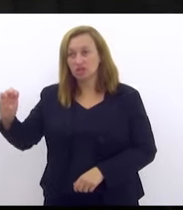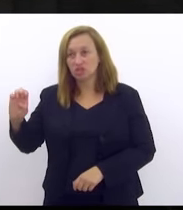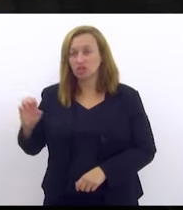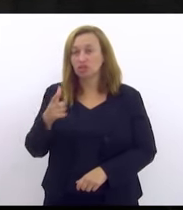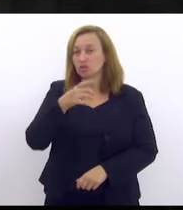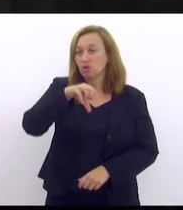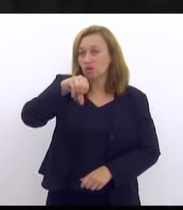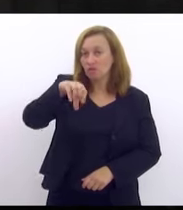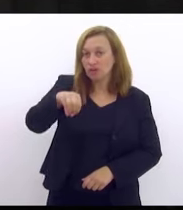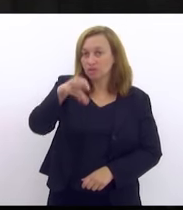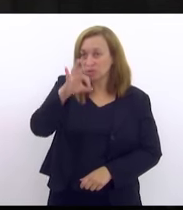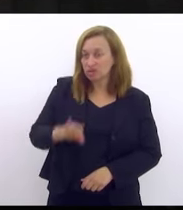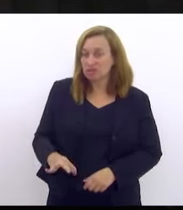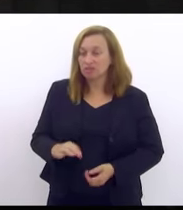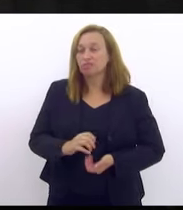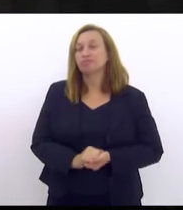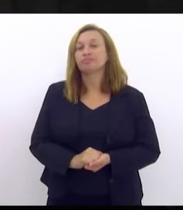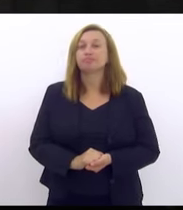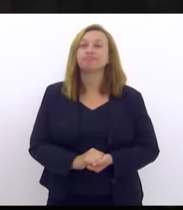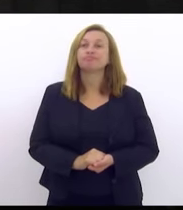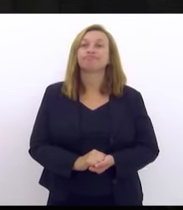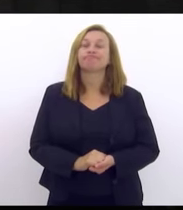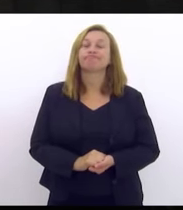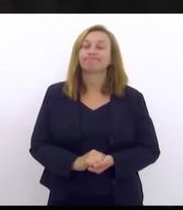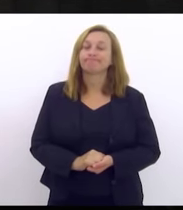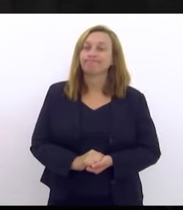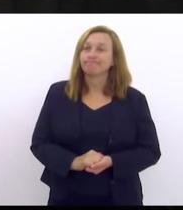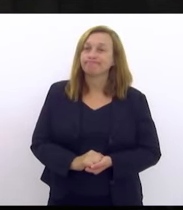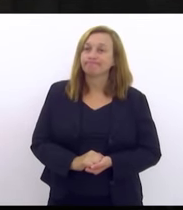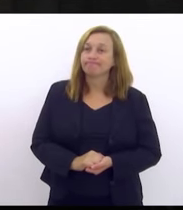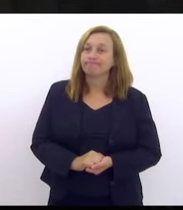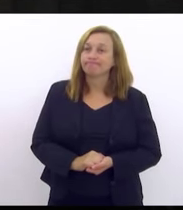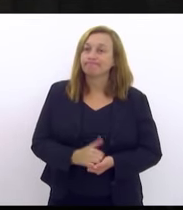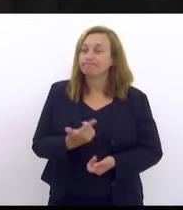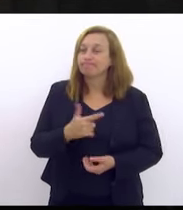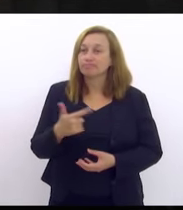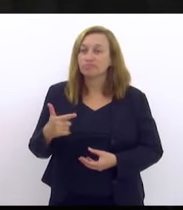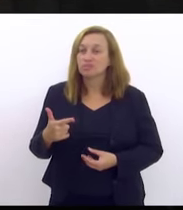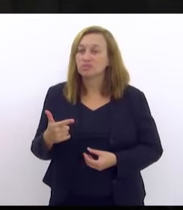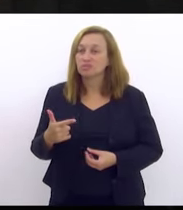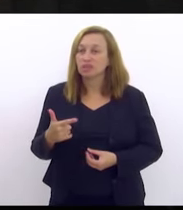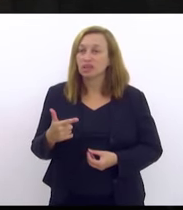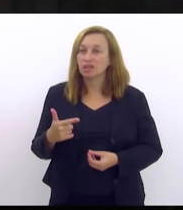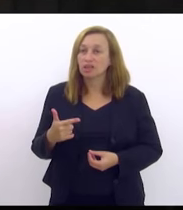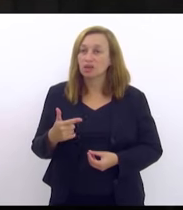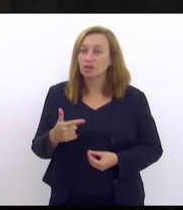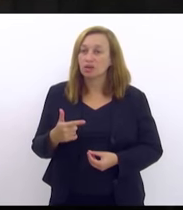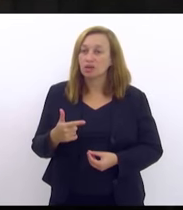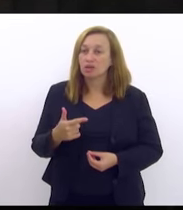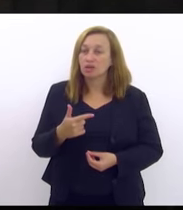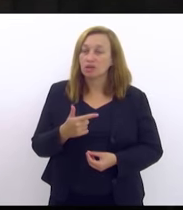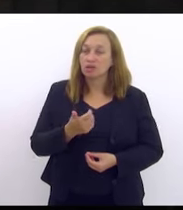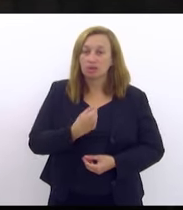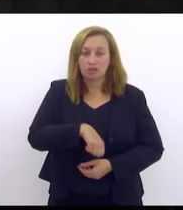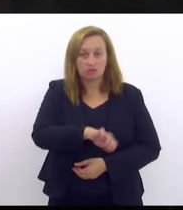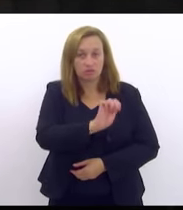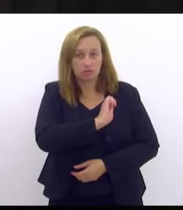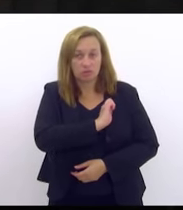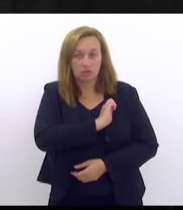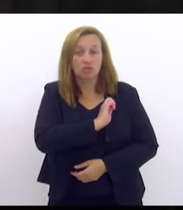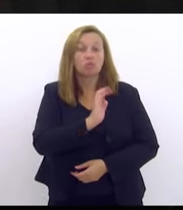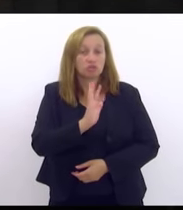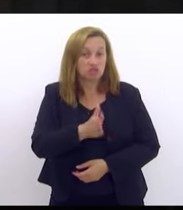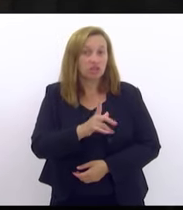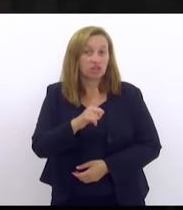total. Dito isso, não há regime de recuperação fiscal, como já estão no